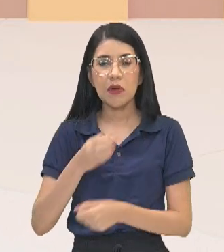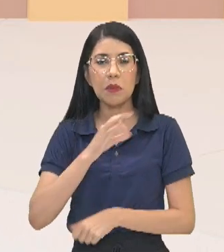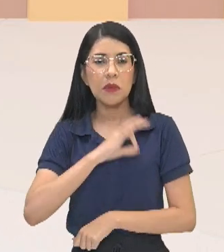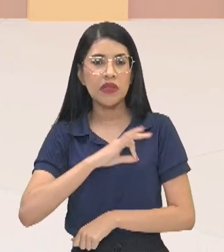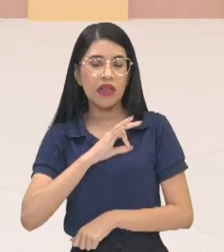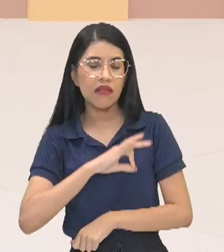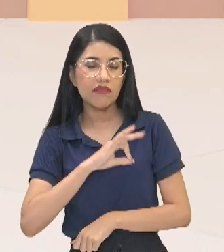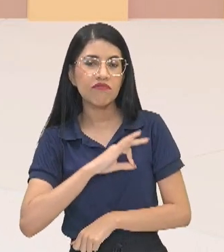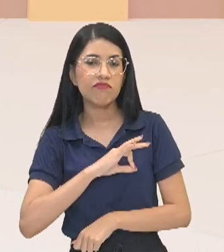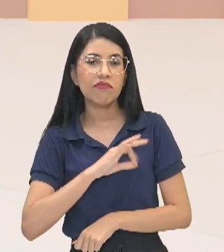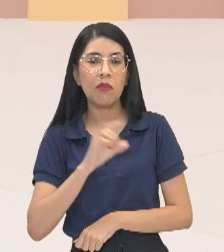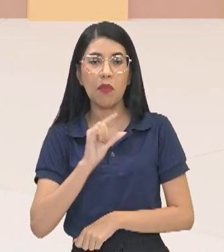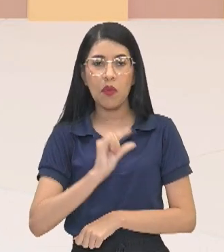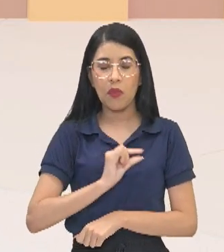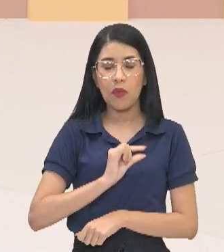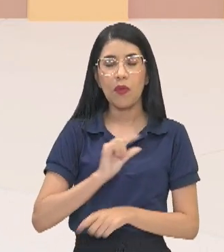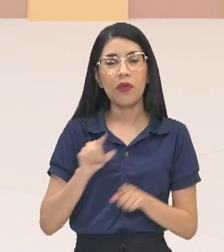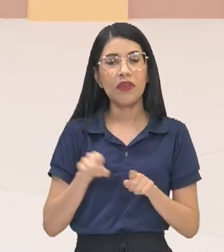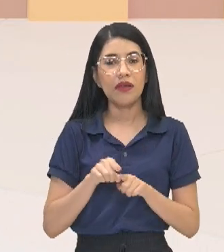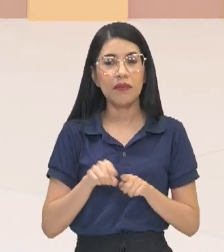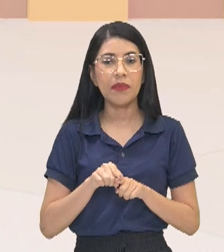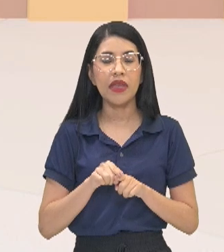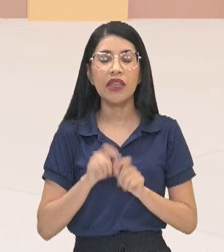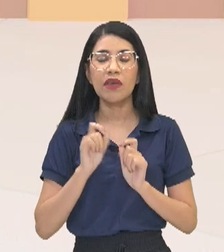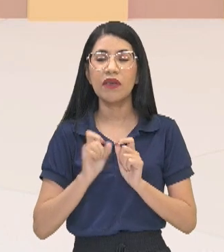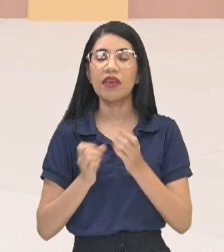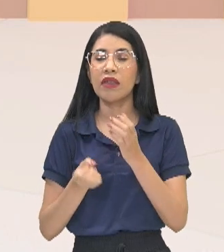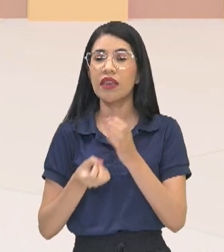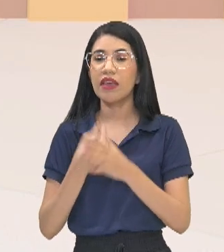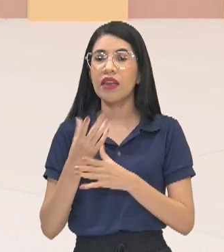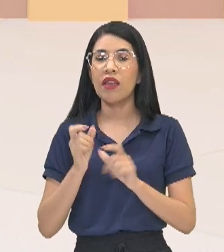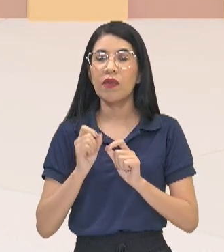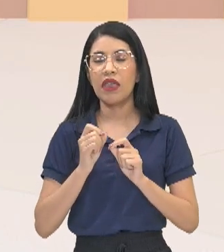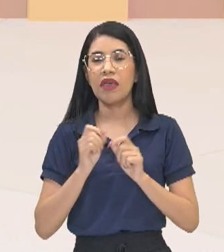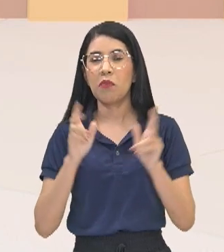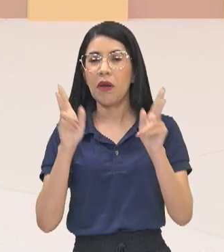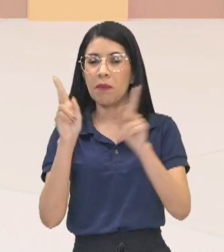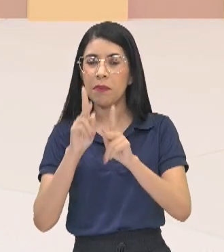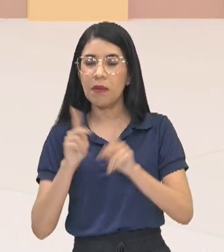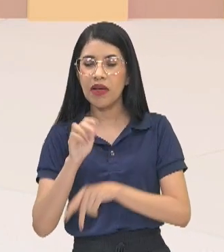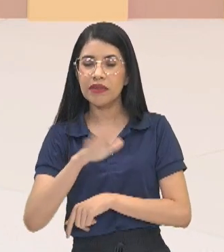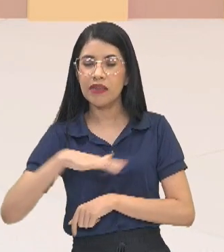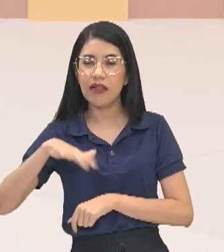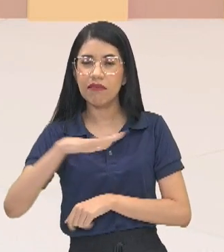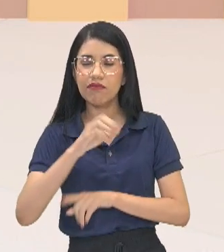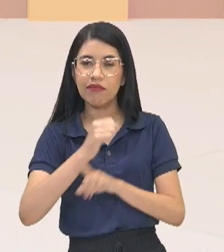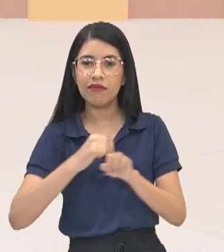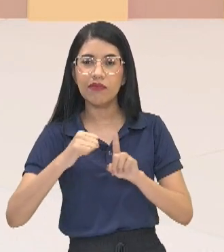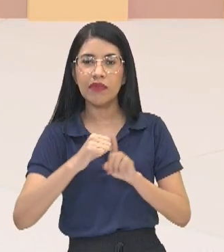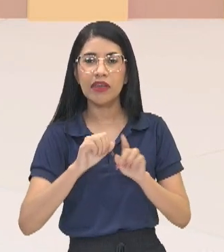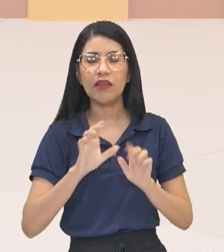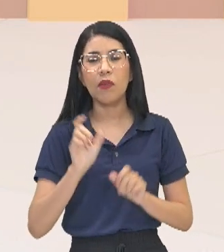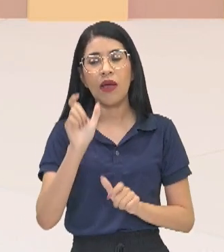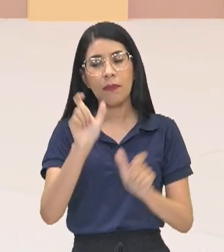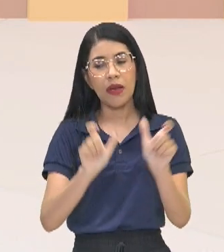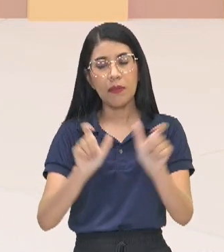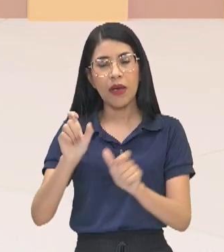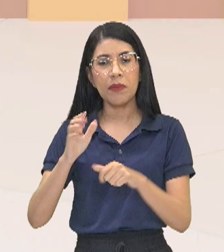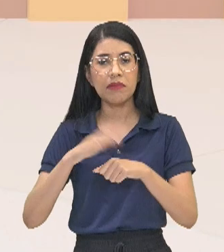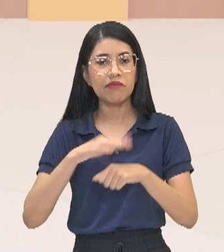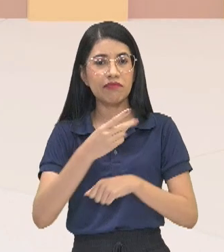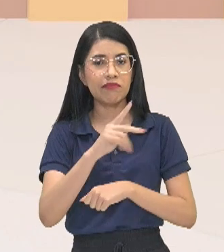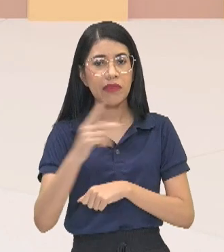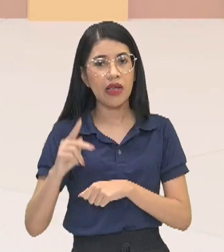tem e criar ali uma harmonia na sociedade. Então, cada um vivendo de acordo com a sua